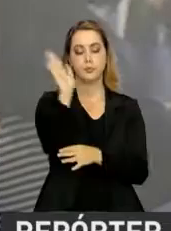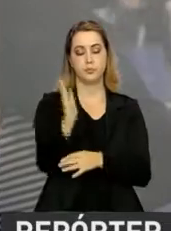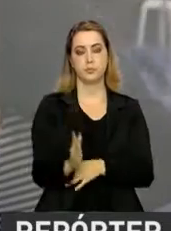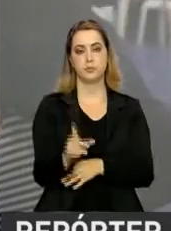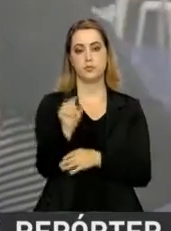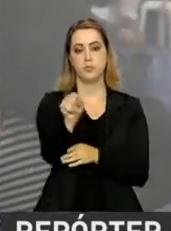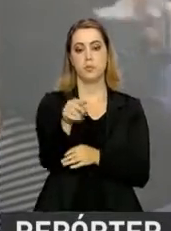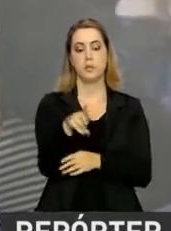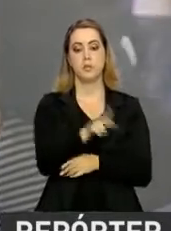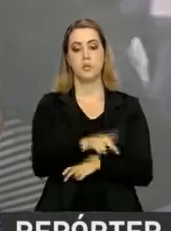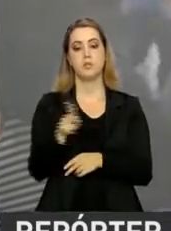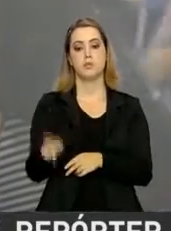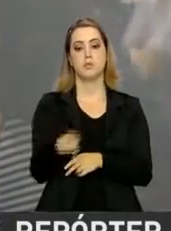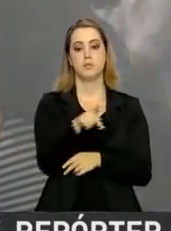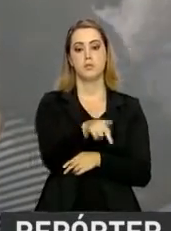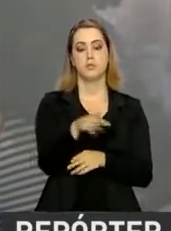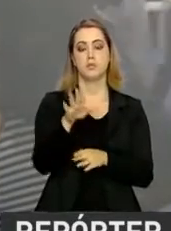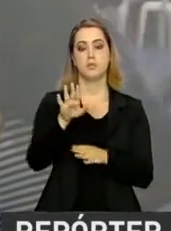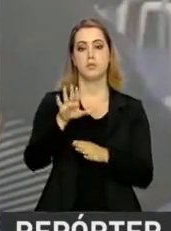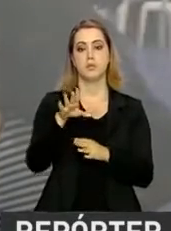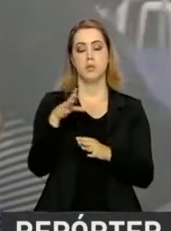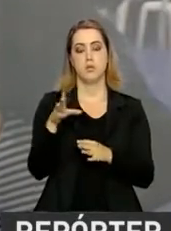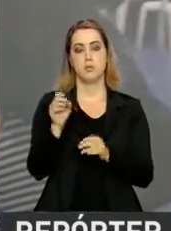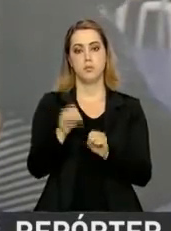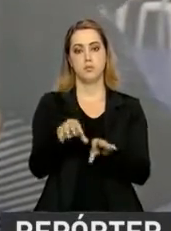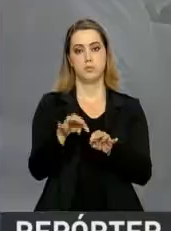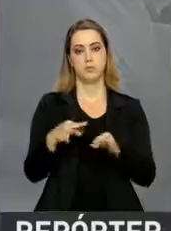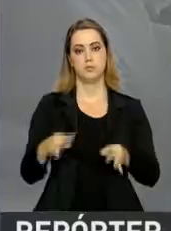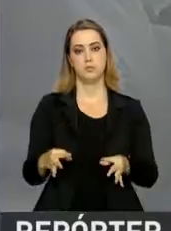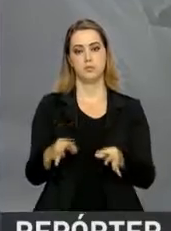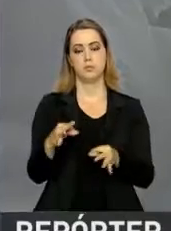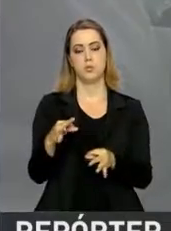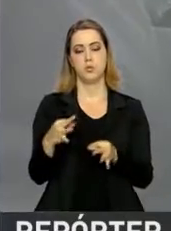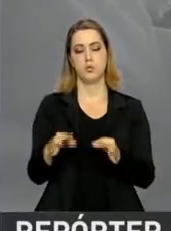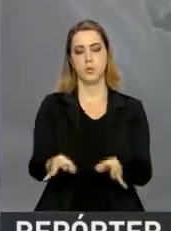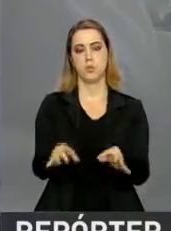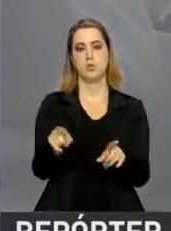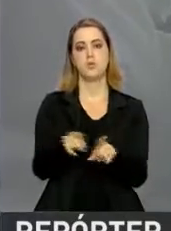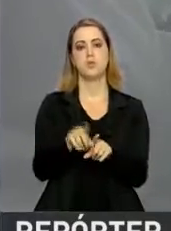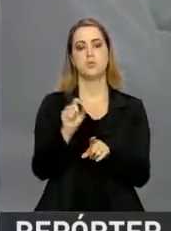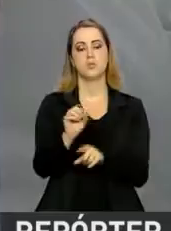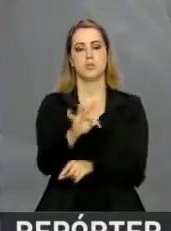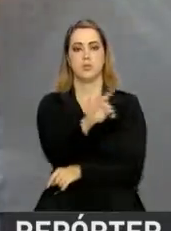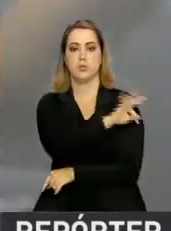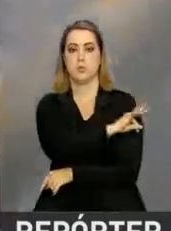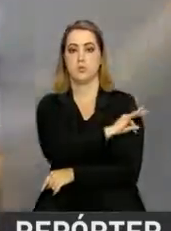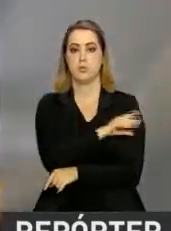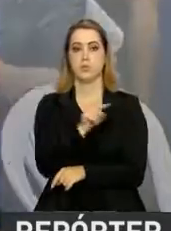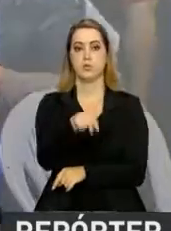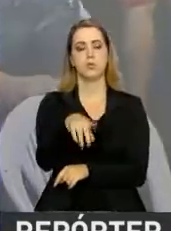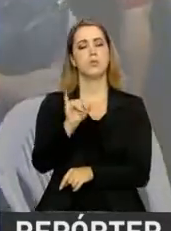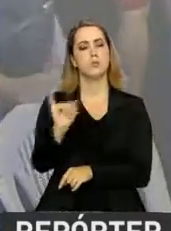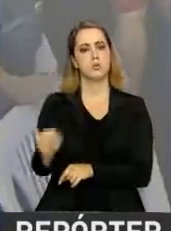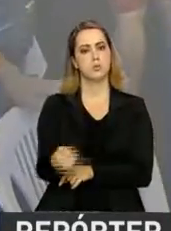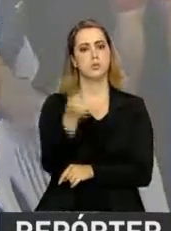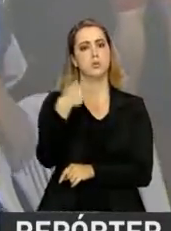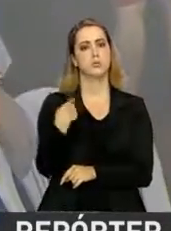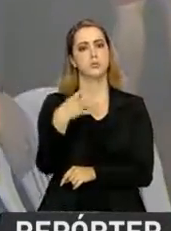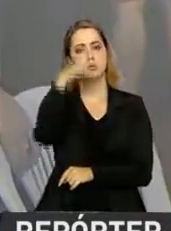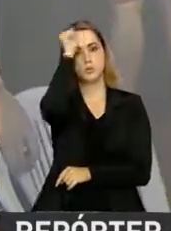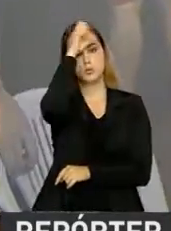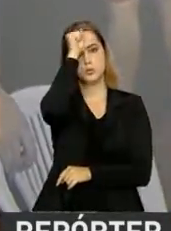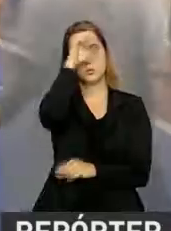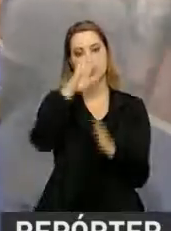este professor de uma escola de ensino técnico conta que o evento é uma oportunidade para que os alunos possam reforçar o que é aprendido